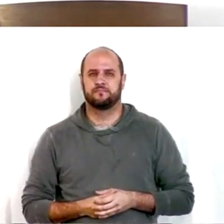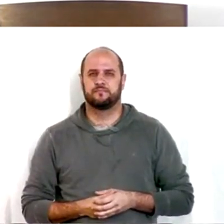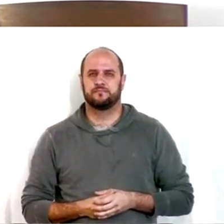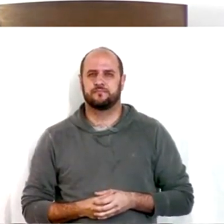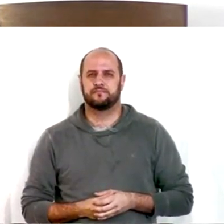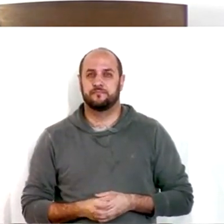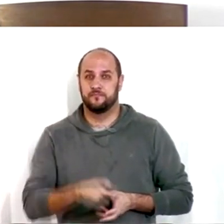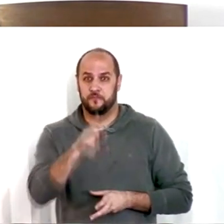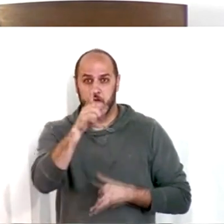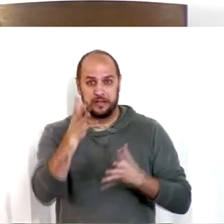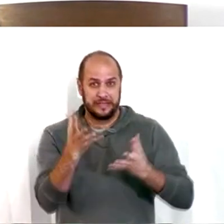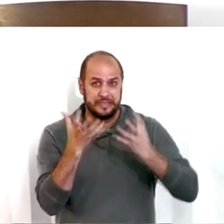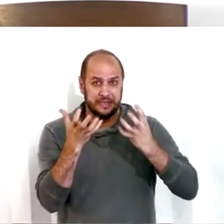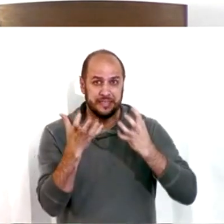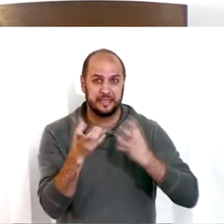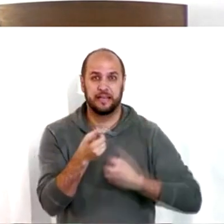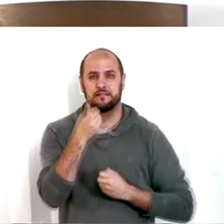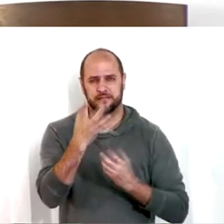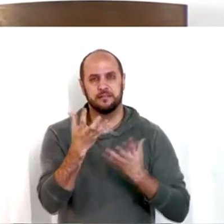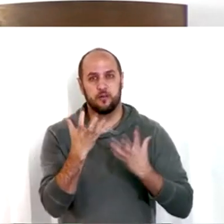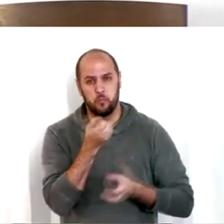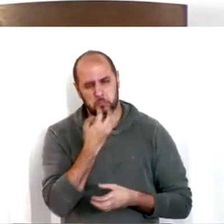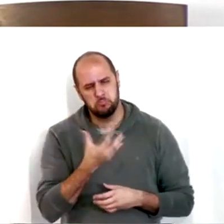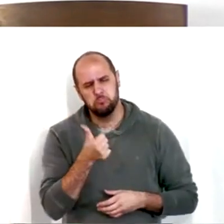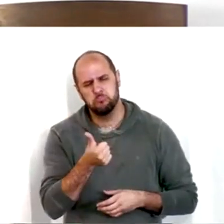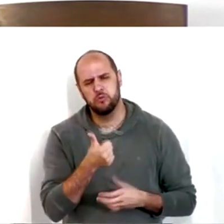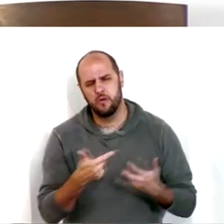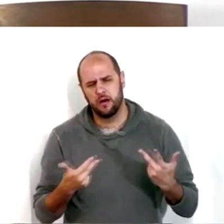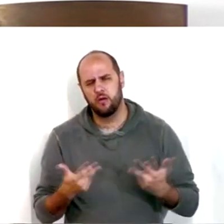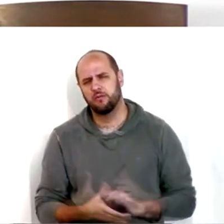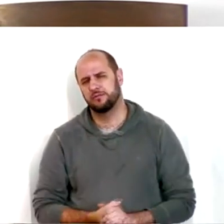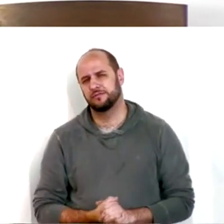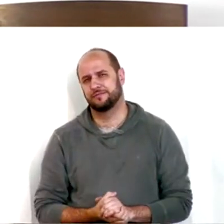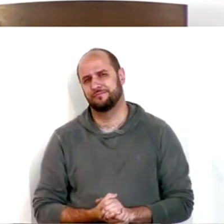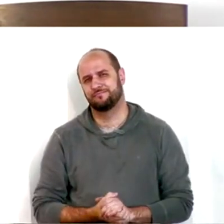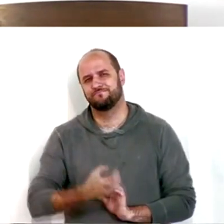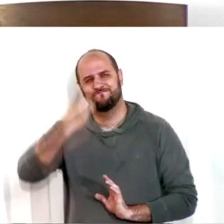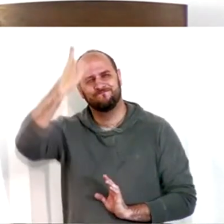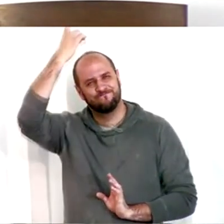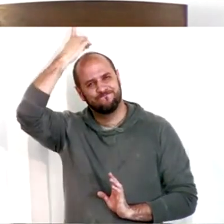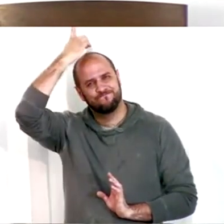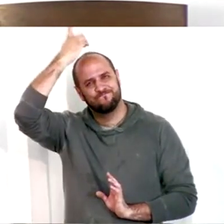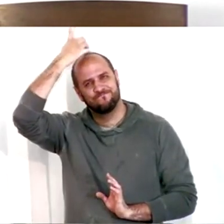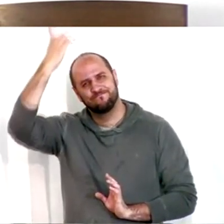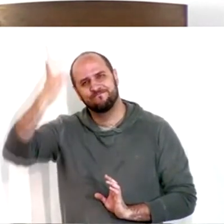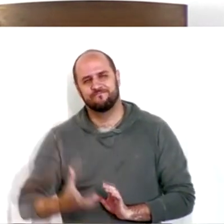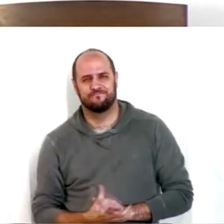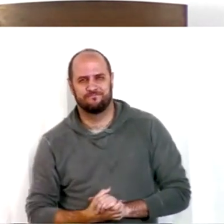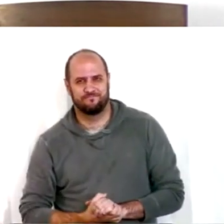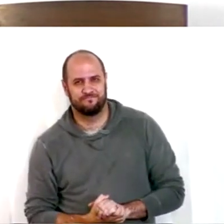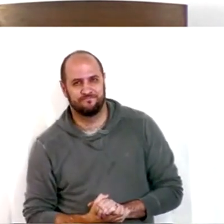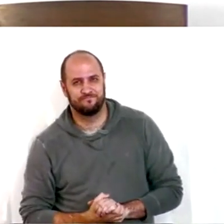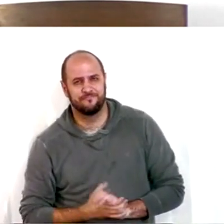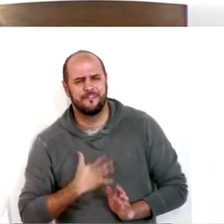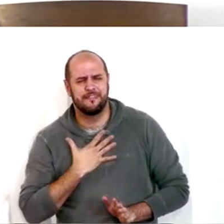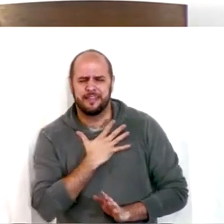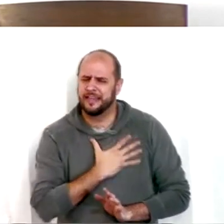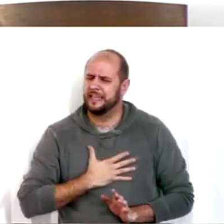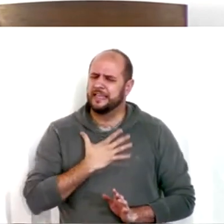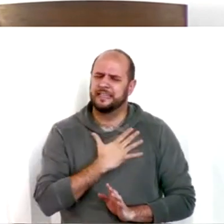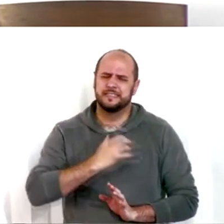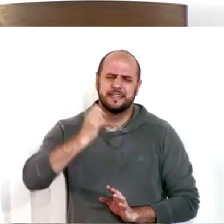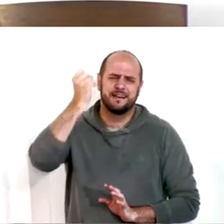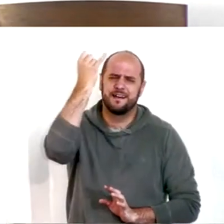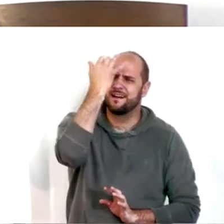você almeja isso, você almeja boa coisa. É um dom de Deus. Uma delícia da graça